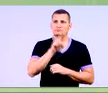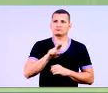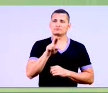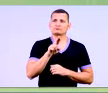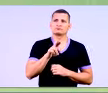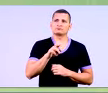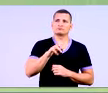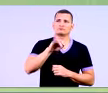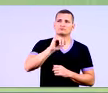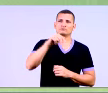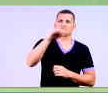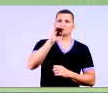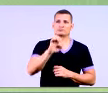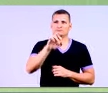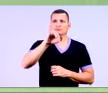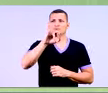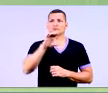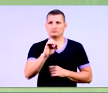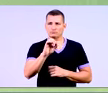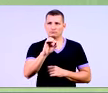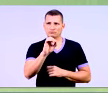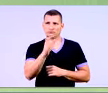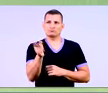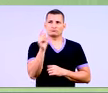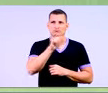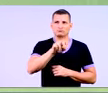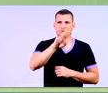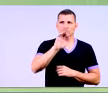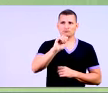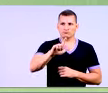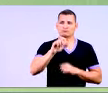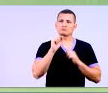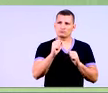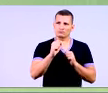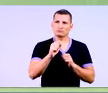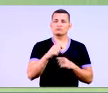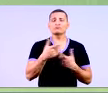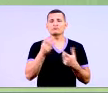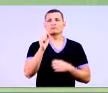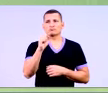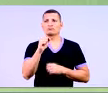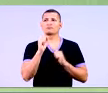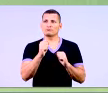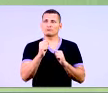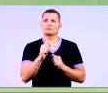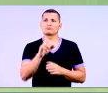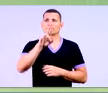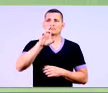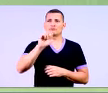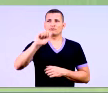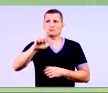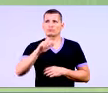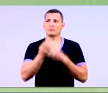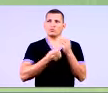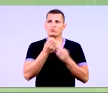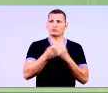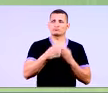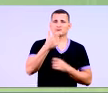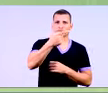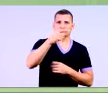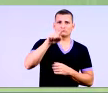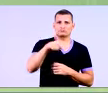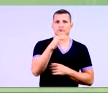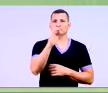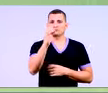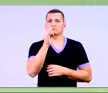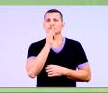inteiro no real posso o número 2 como ele vai ficar representado no real vírgula zero